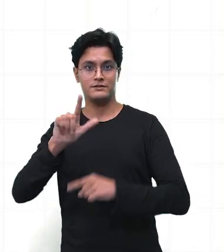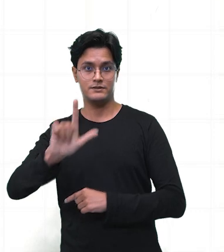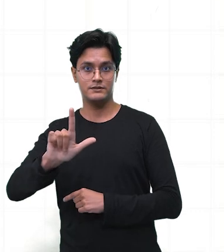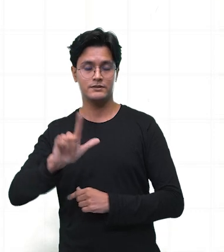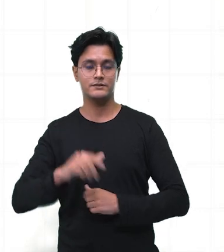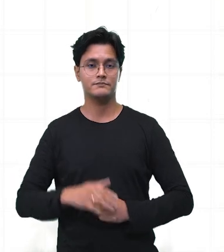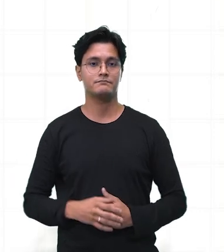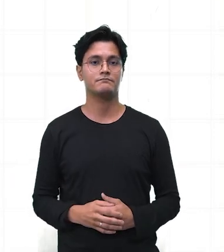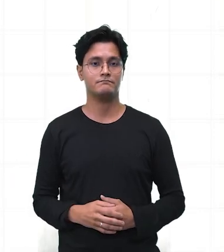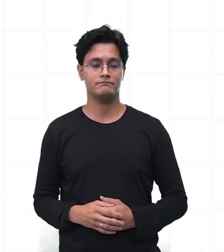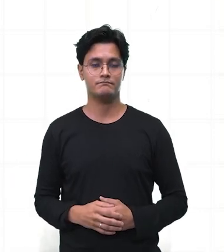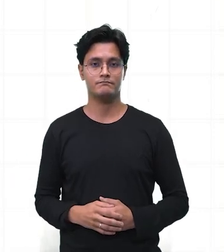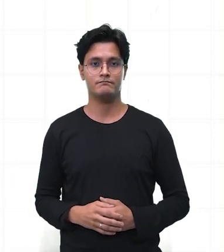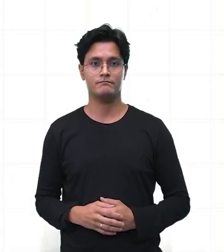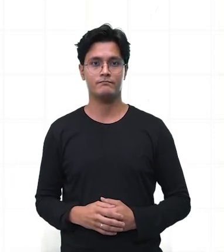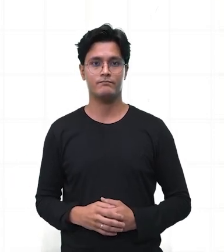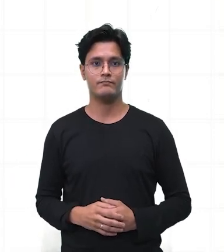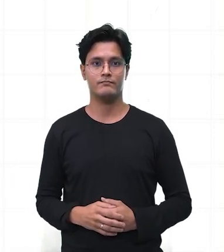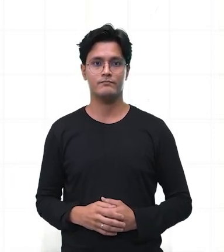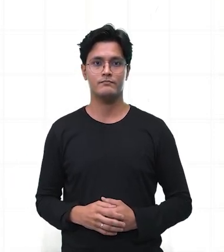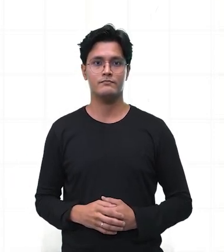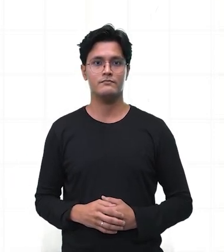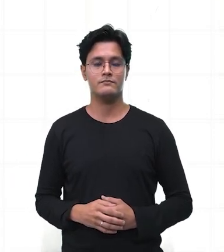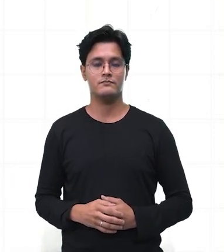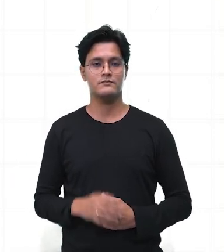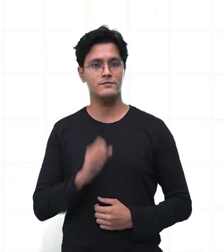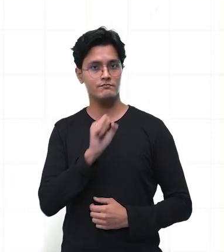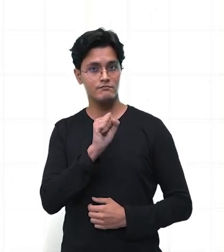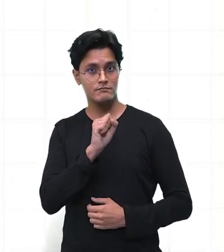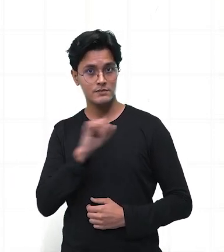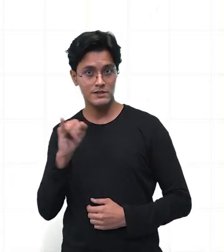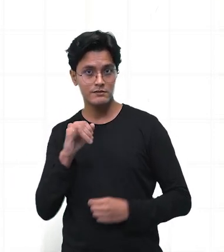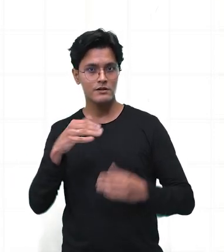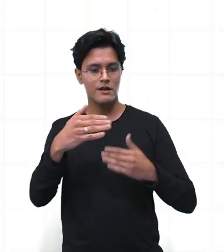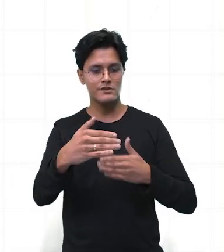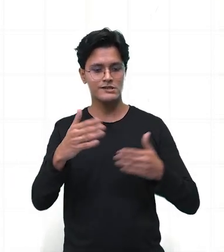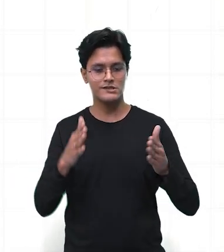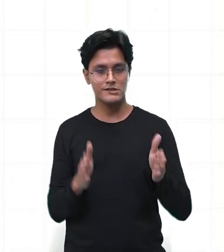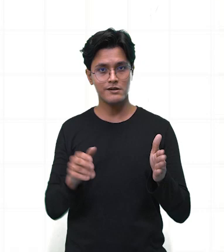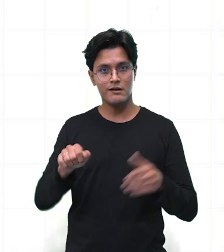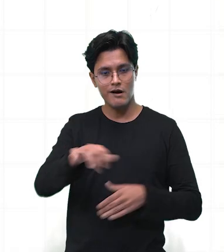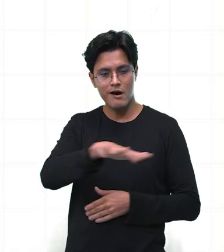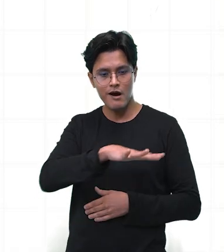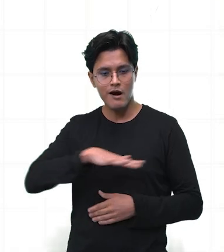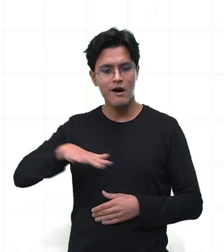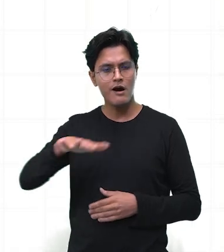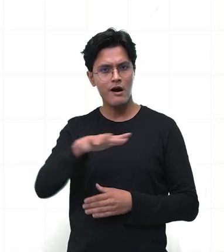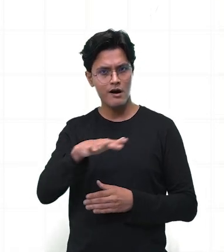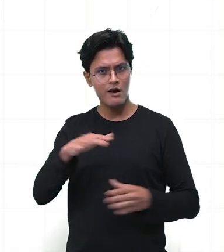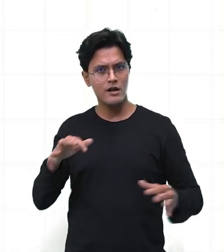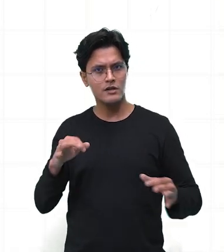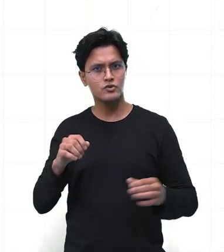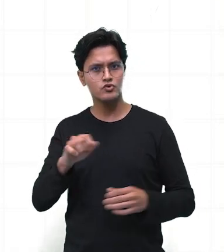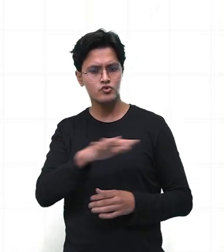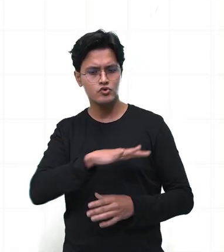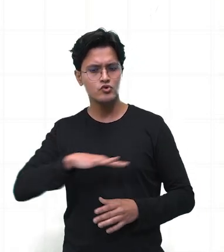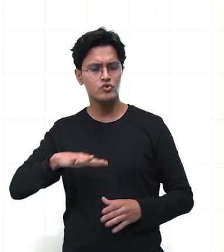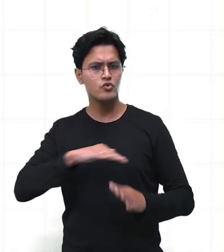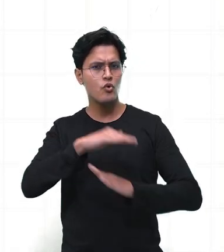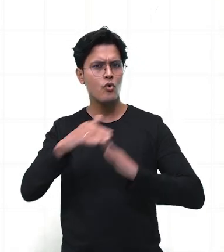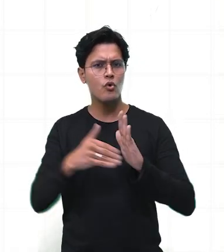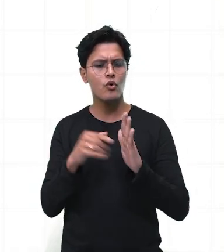Então, supondo que a área total dessa sala seja de 64 metros